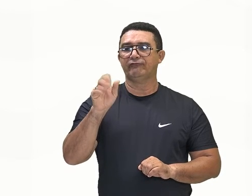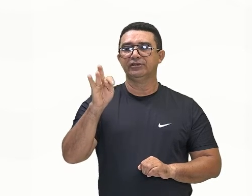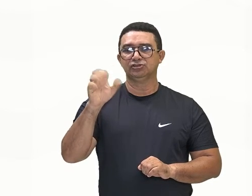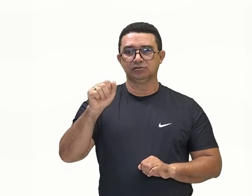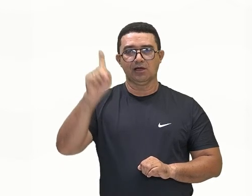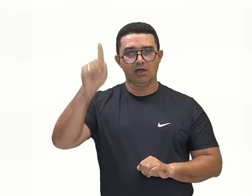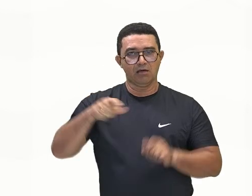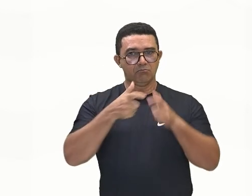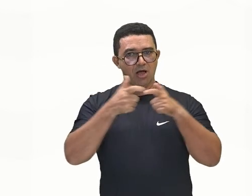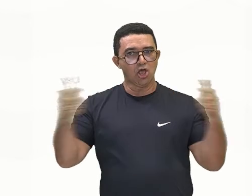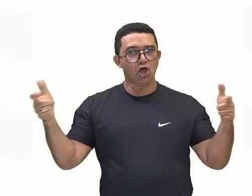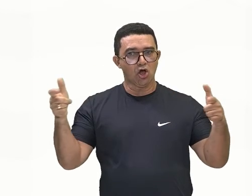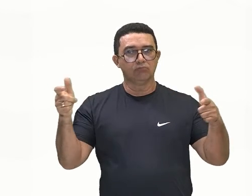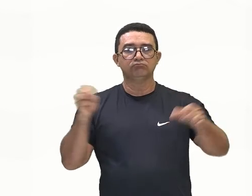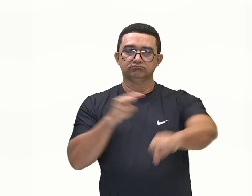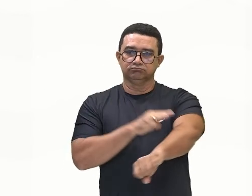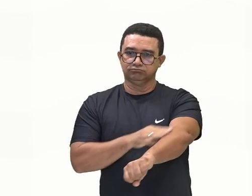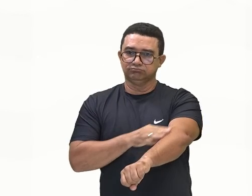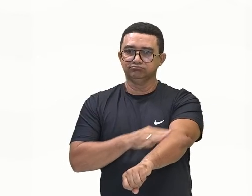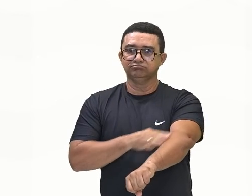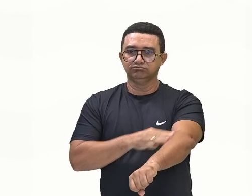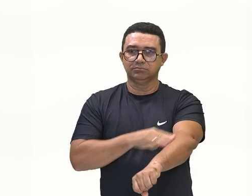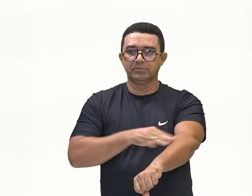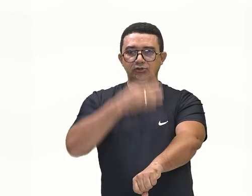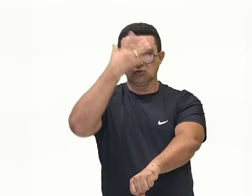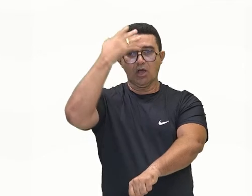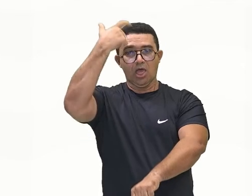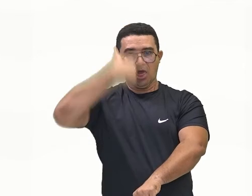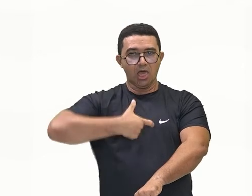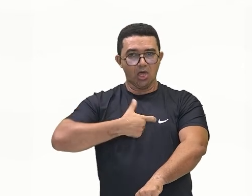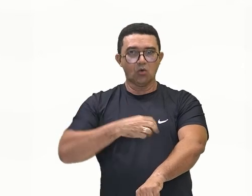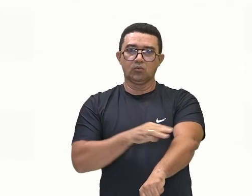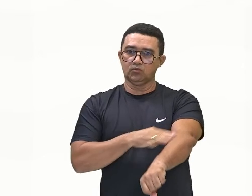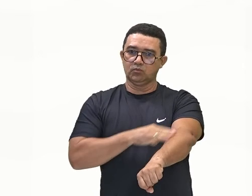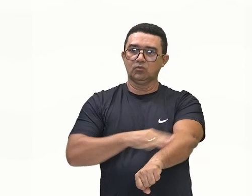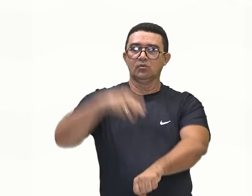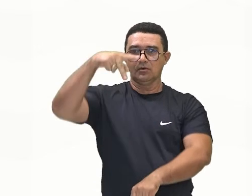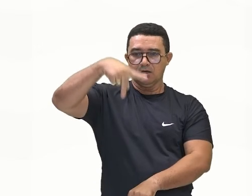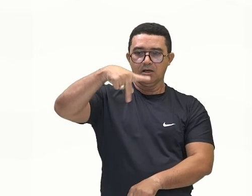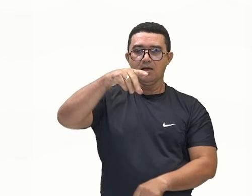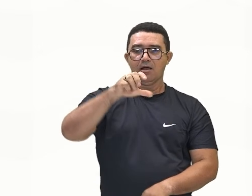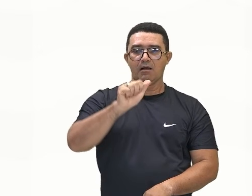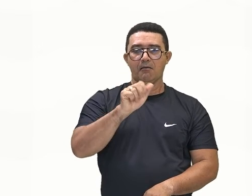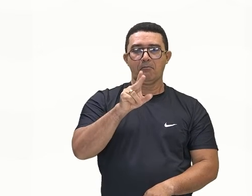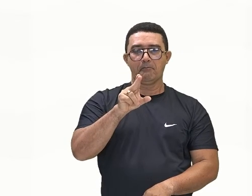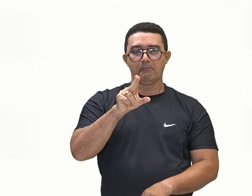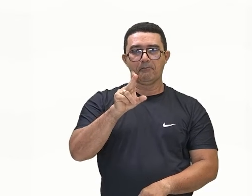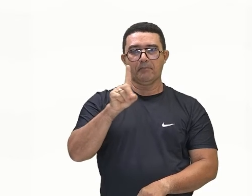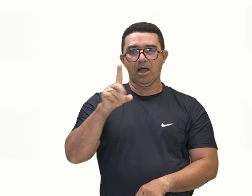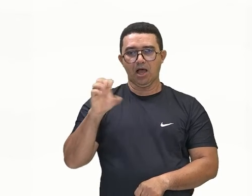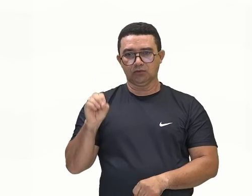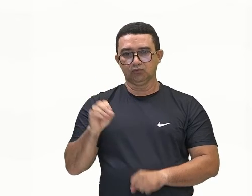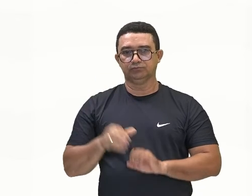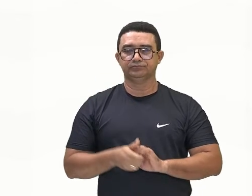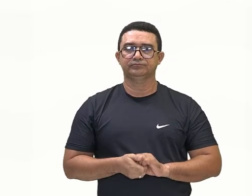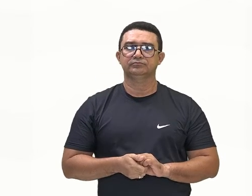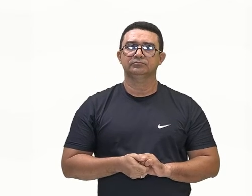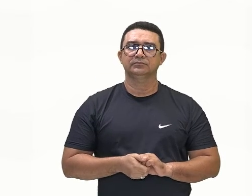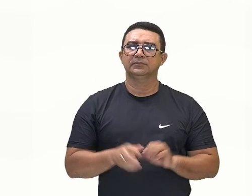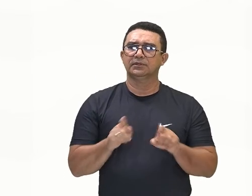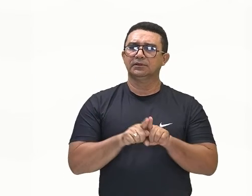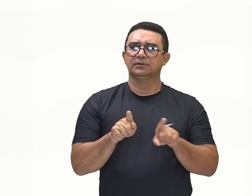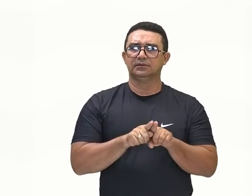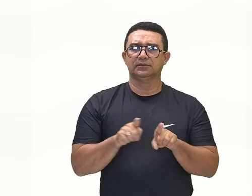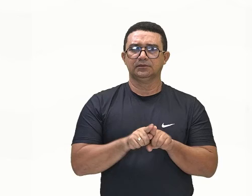parda. 92,7% da população de Boa Vista dos Ramos se declarou parda. A gente tem o mesmo dado de indígenas